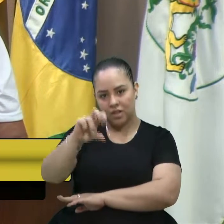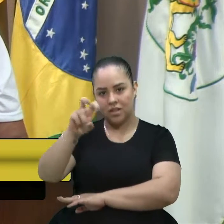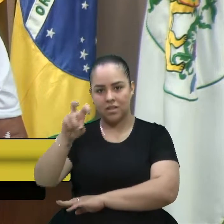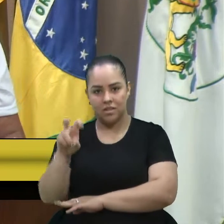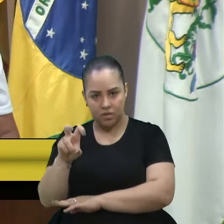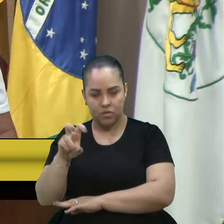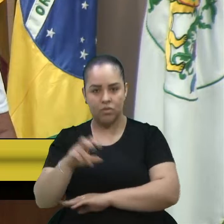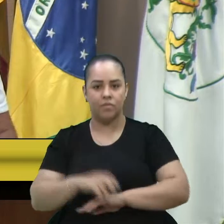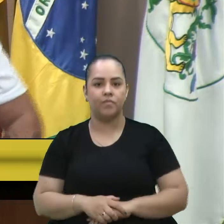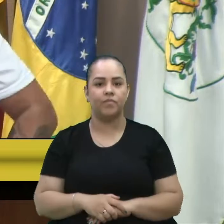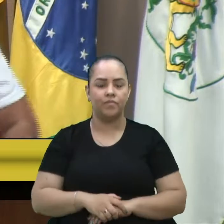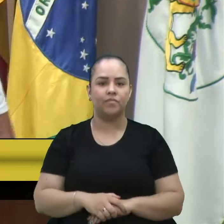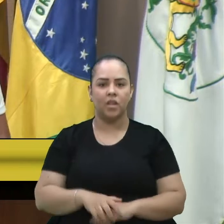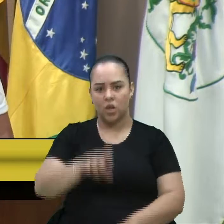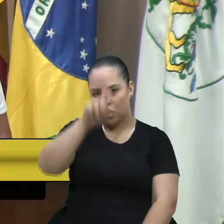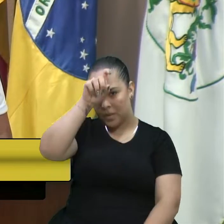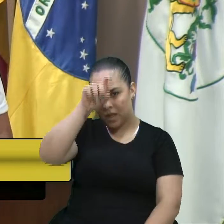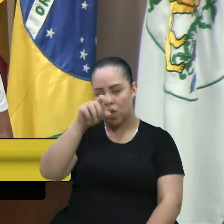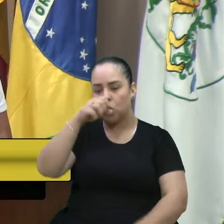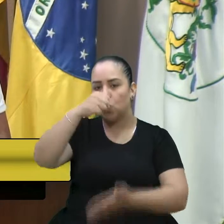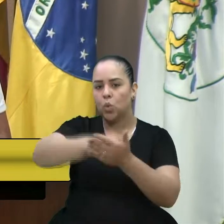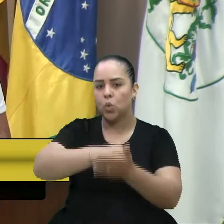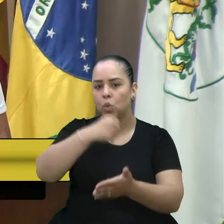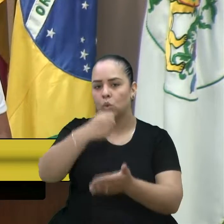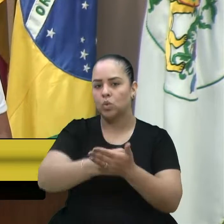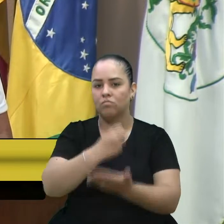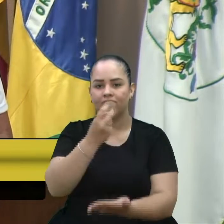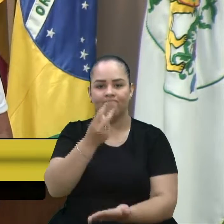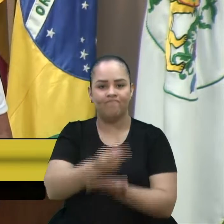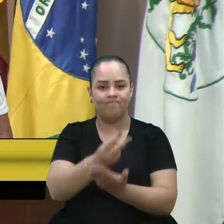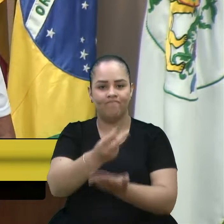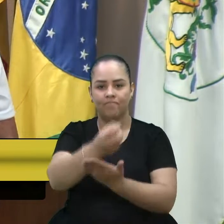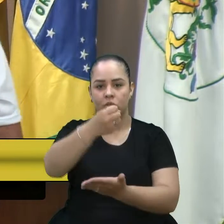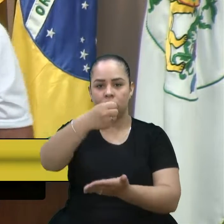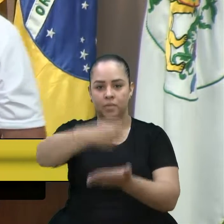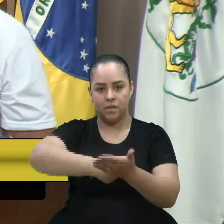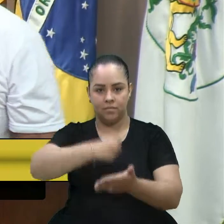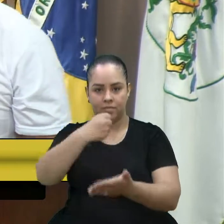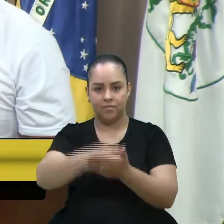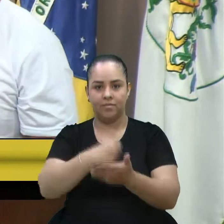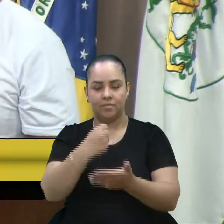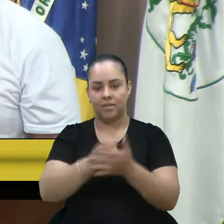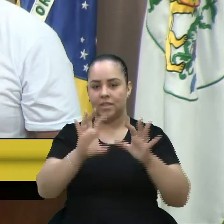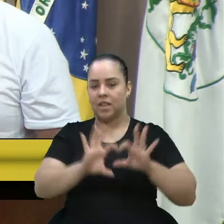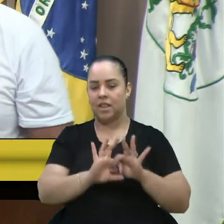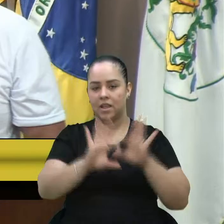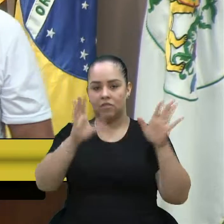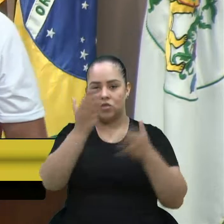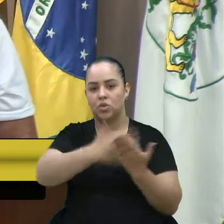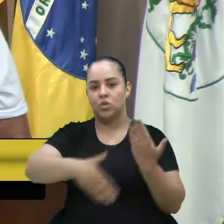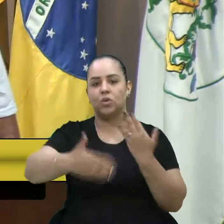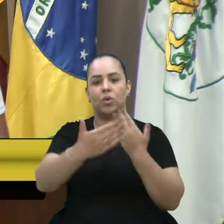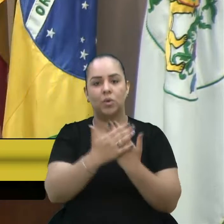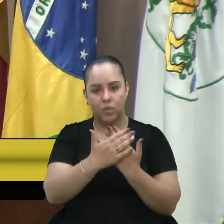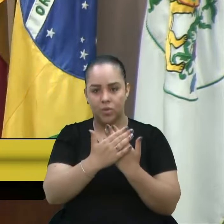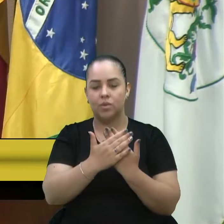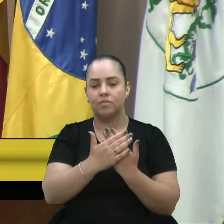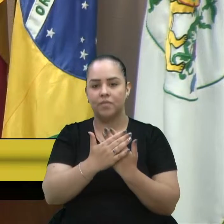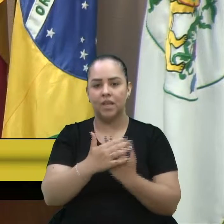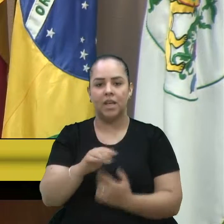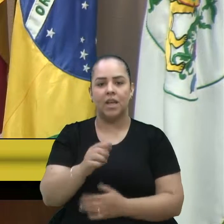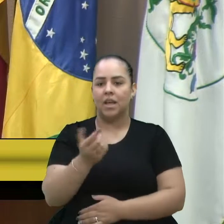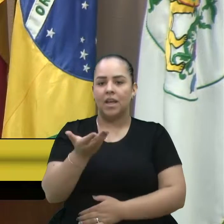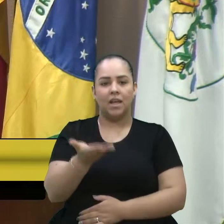1695. Zumbi lutou bravamente pela liberdade de todas e de todos. Ele não quis